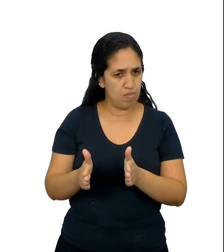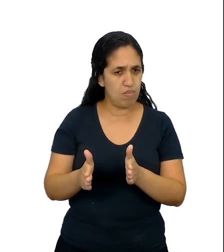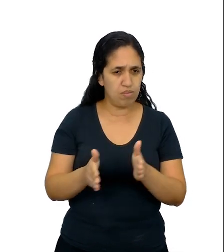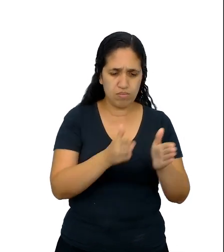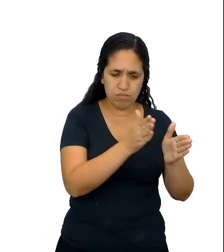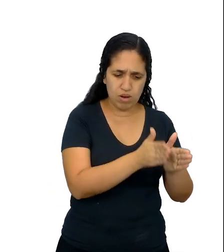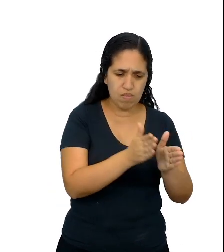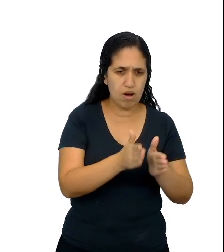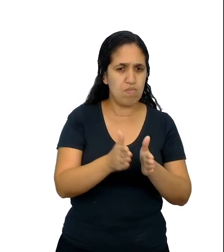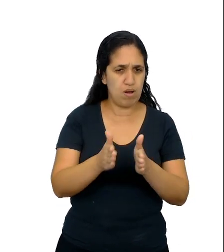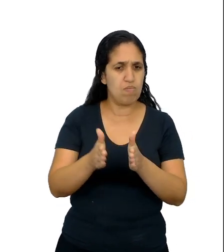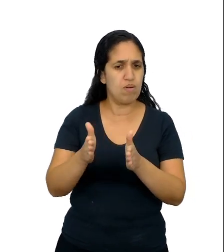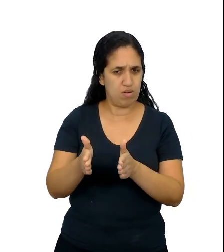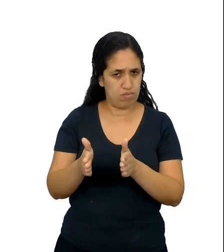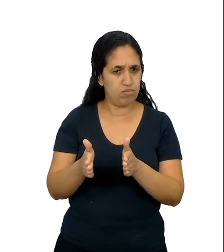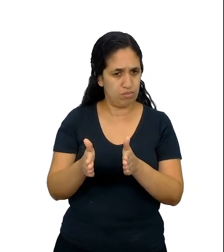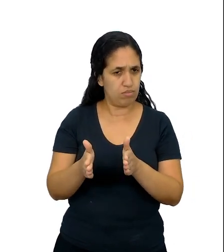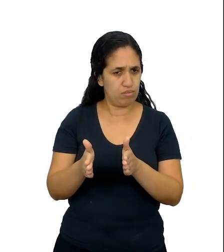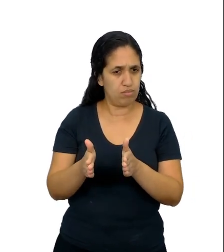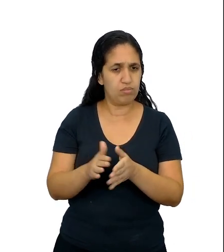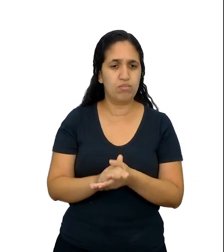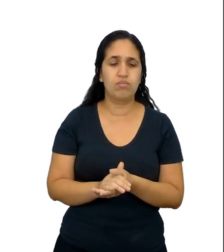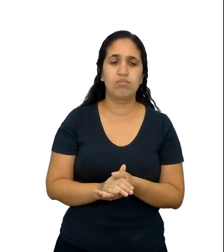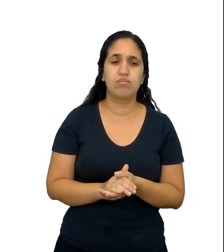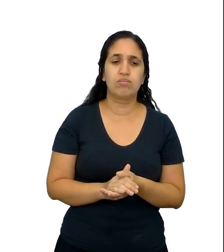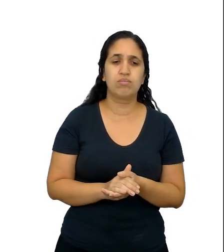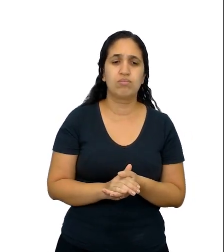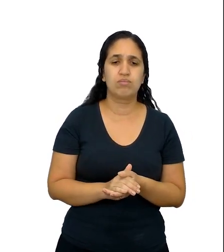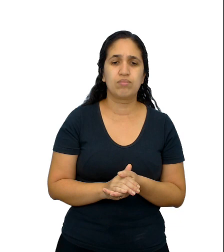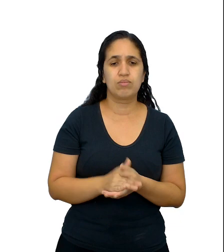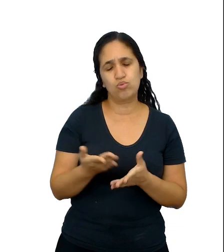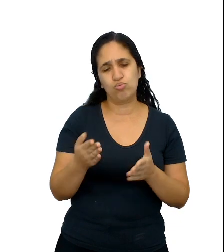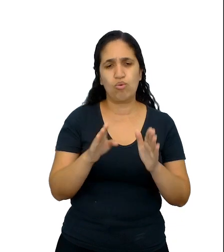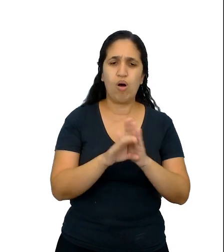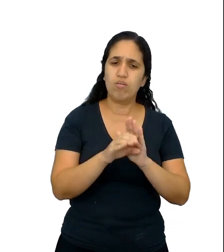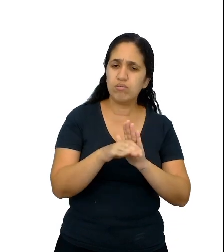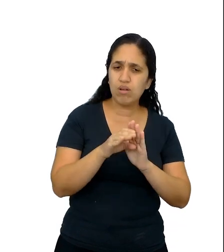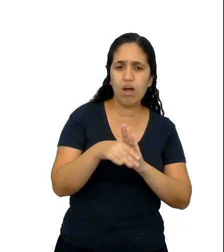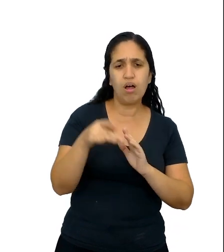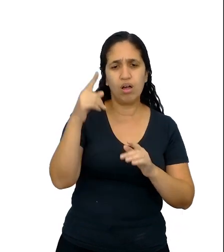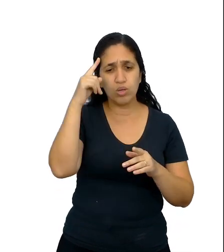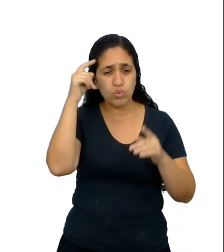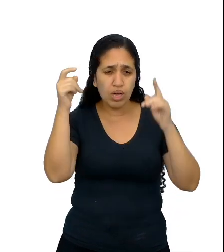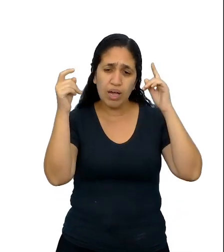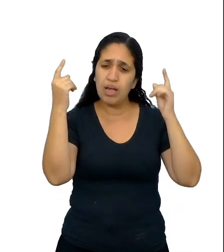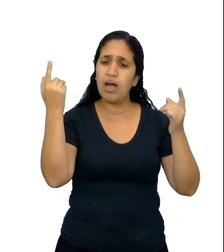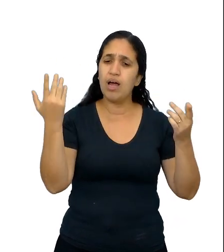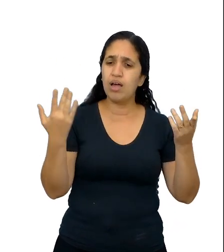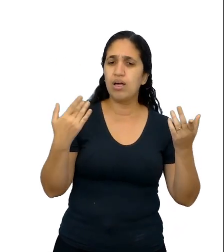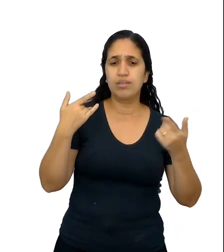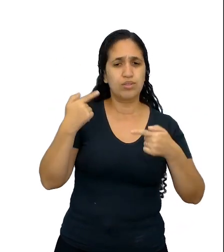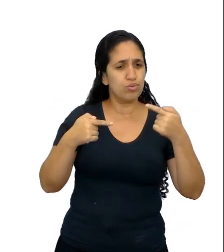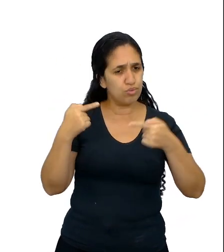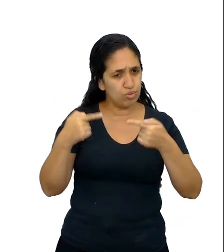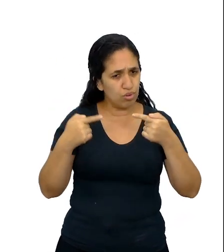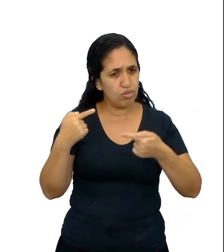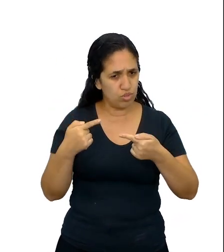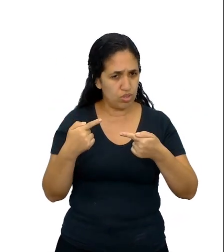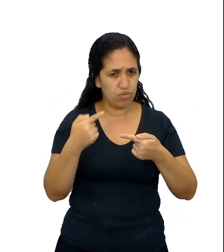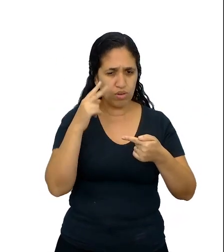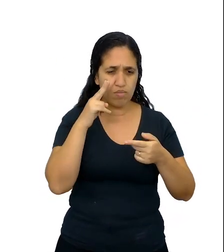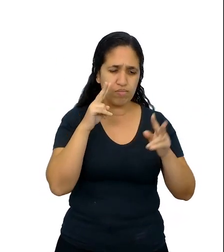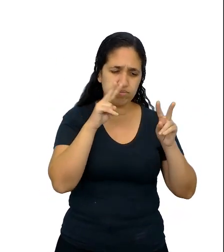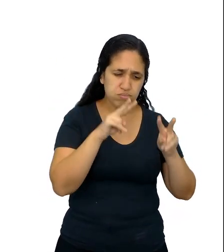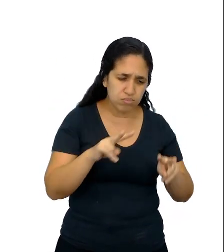etapa conversou, né, que foram alguns conceitos e ideias que nós discutimos, é olhar para a sequência